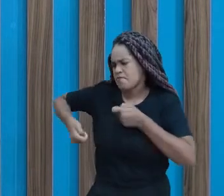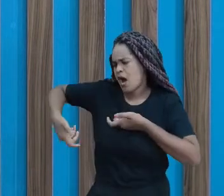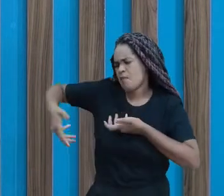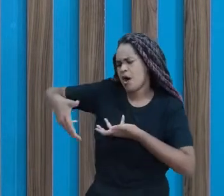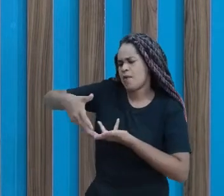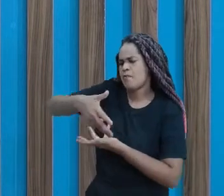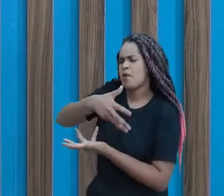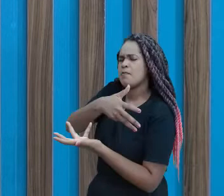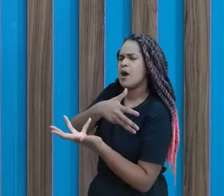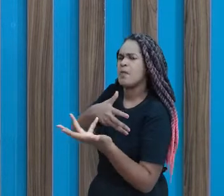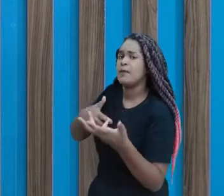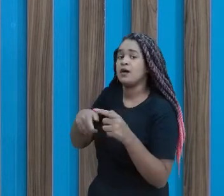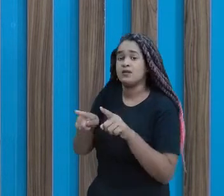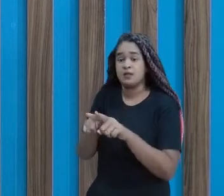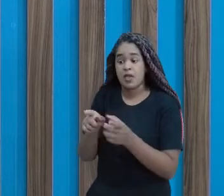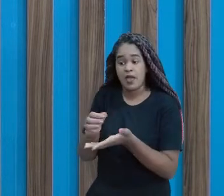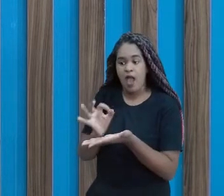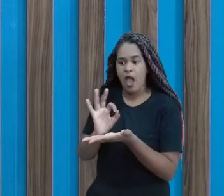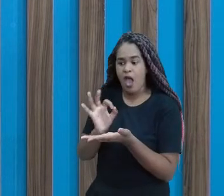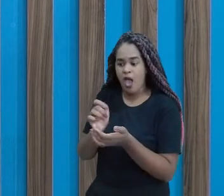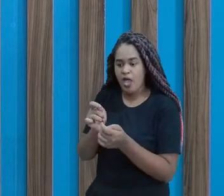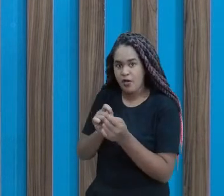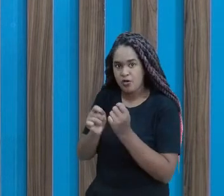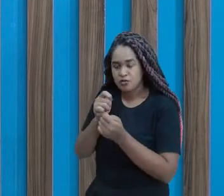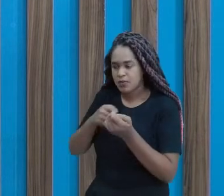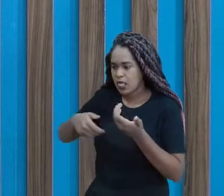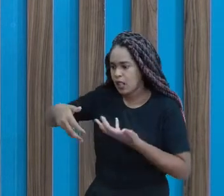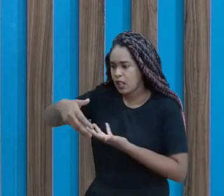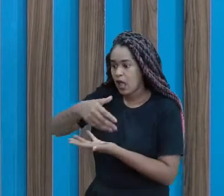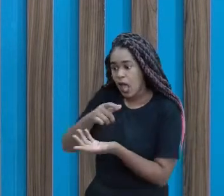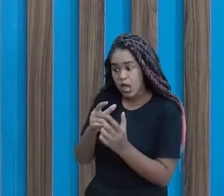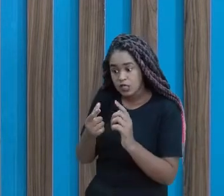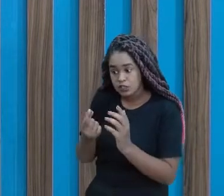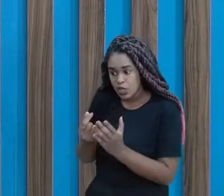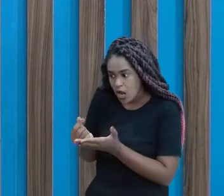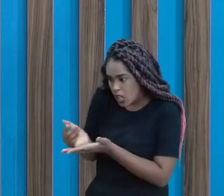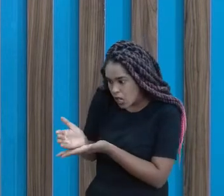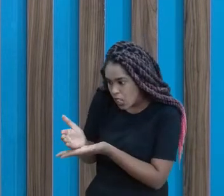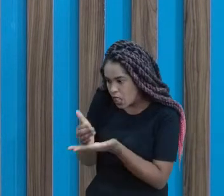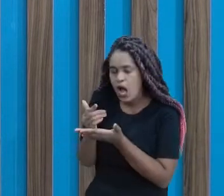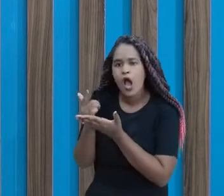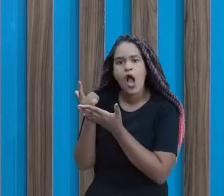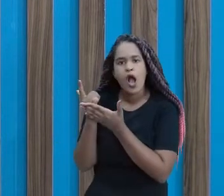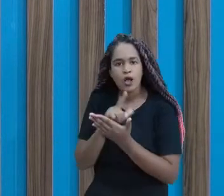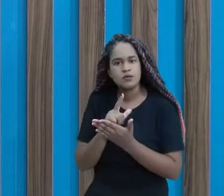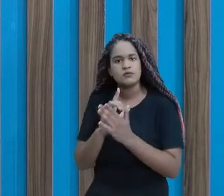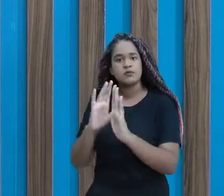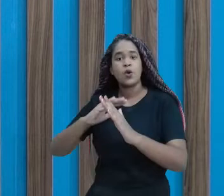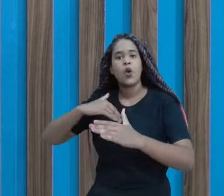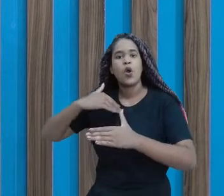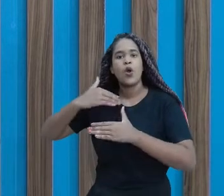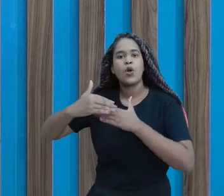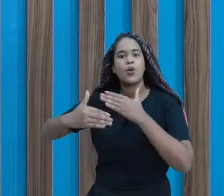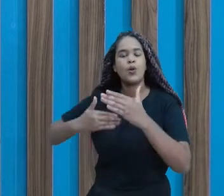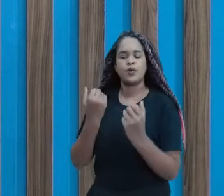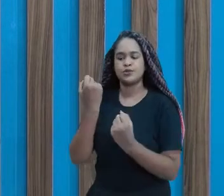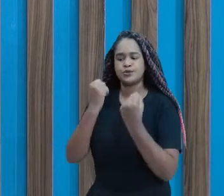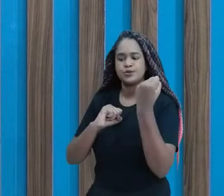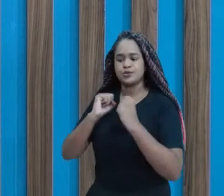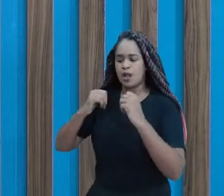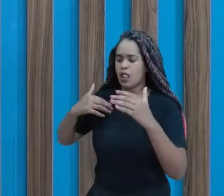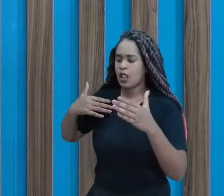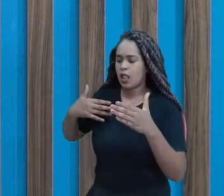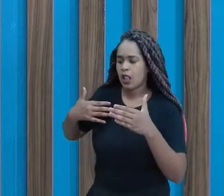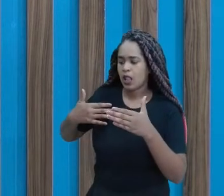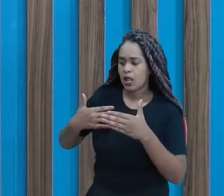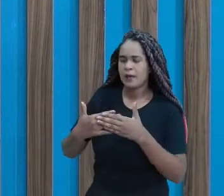havia arrecadado muito capital, tinha concentrado muito capital, e São Paulo iniciava aí o processo de industrialização já há algum tempo, né,